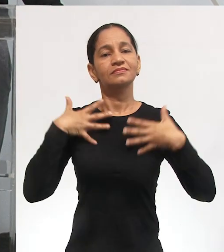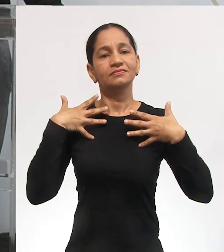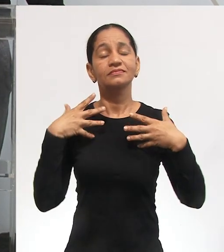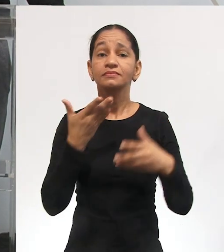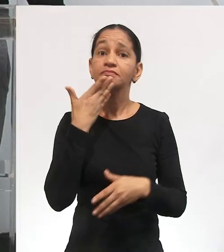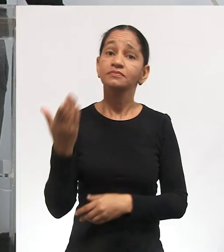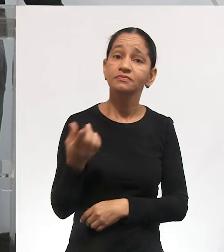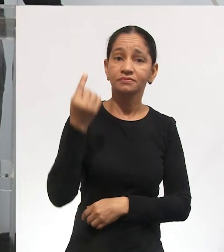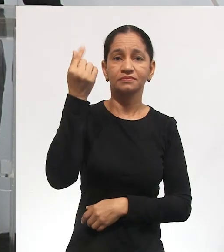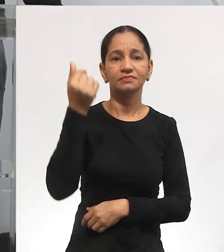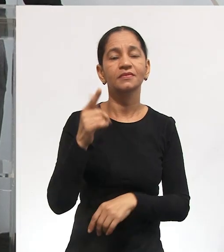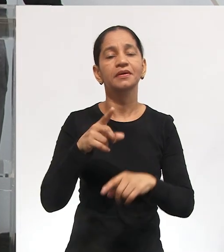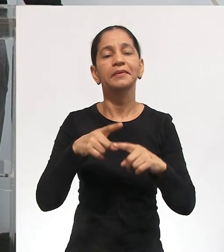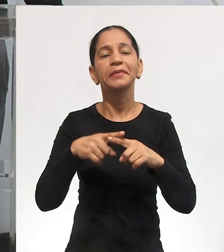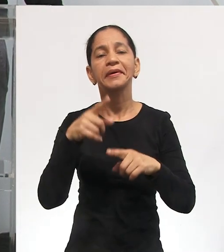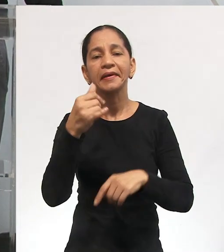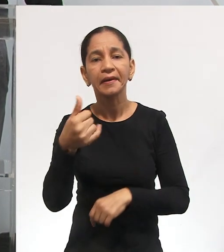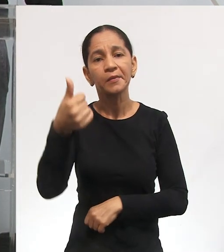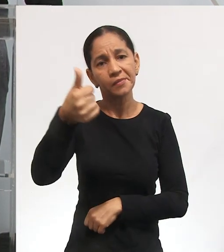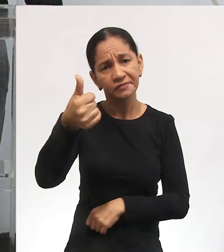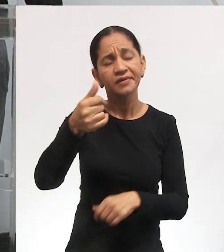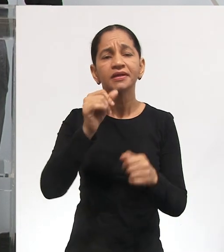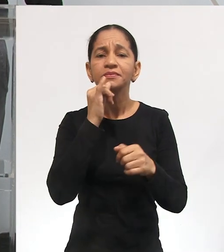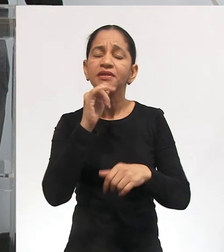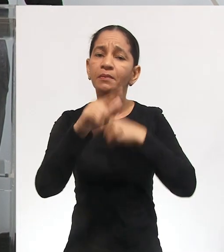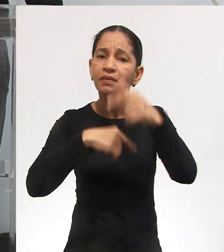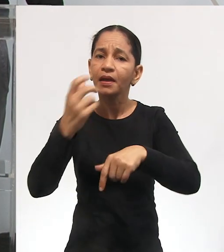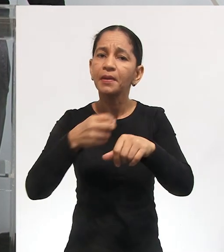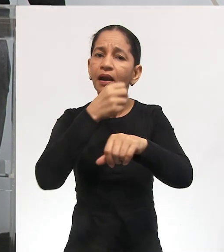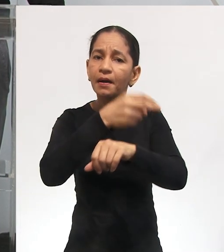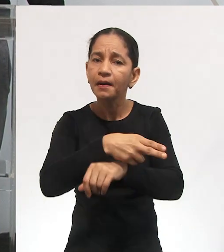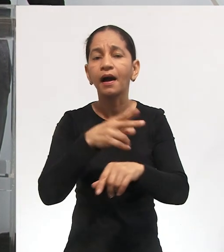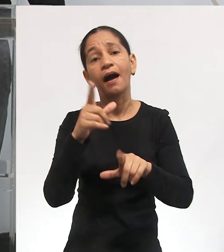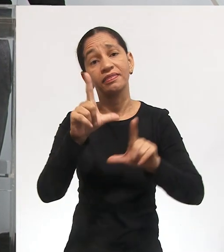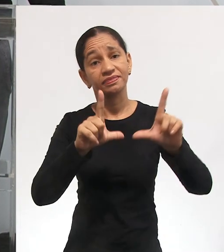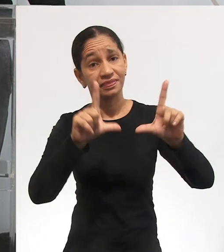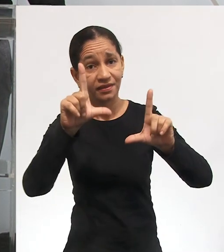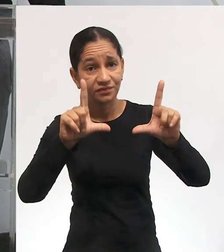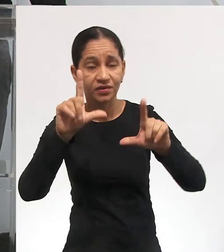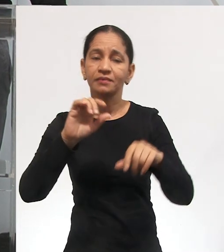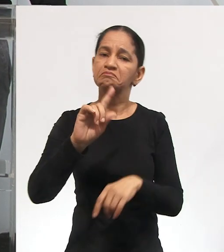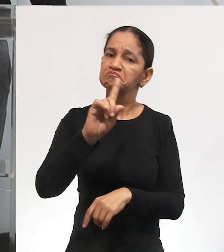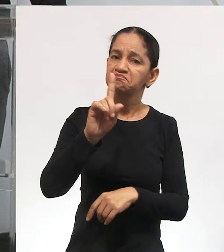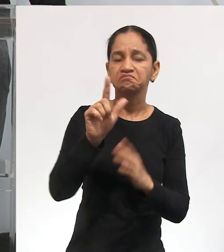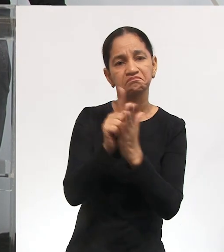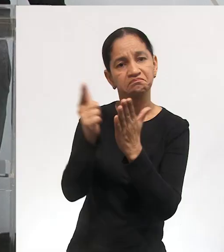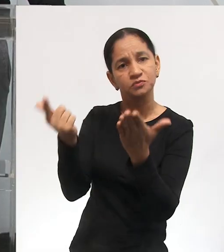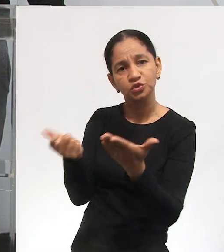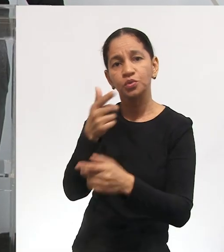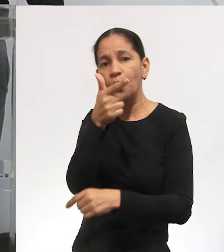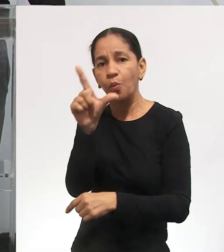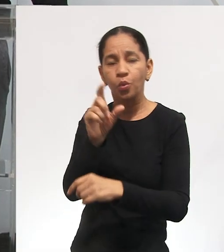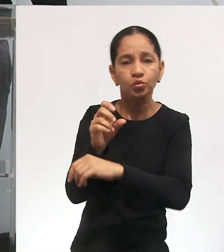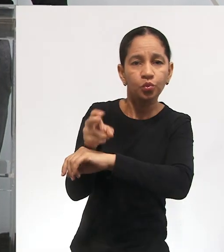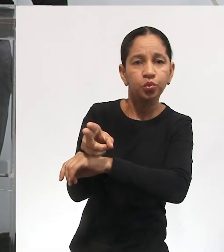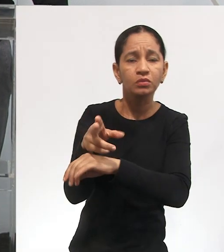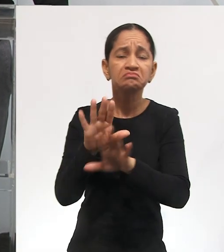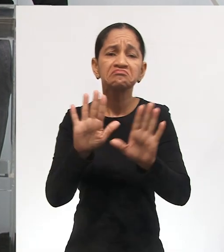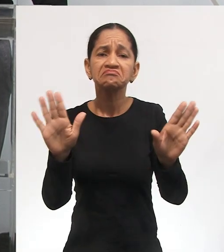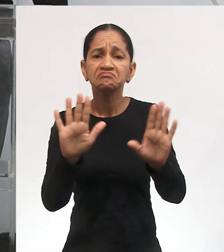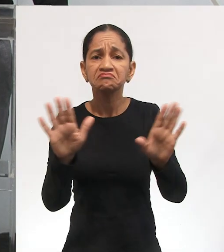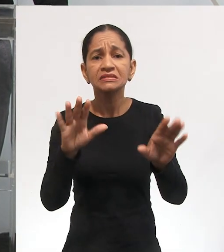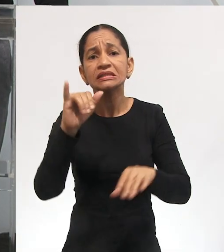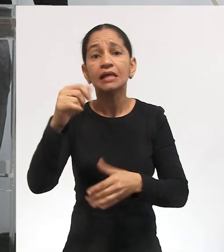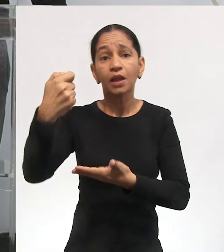de créditos, porque uma vez que eu trabalhe para uma das empresas pertencentes a esse grupo, eu posso, caso ela não